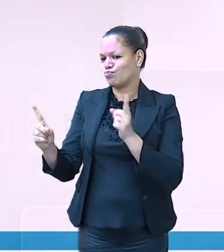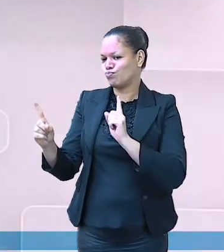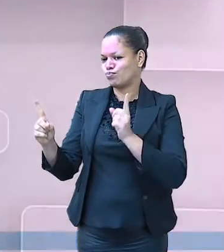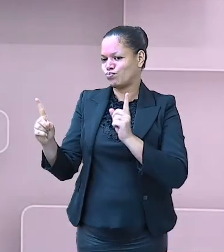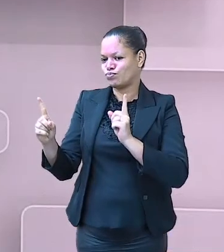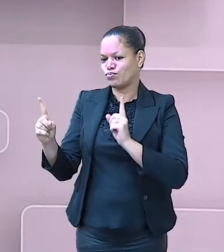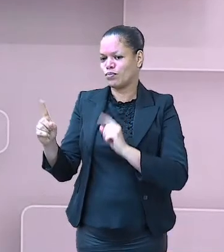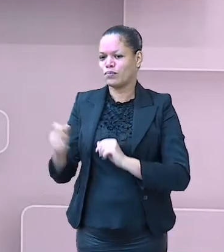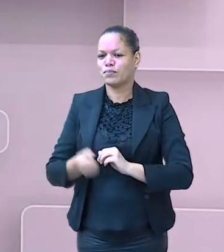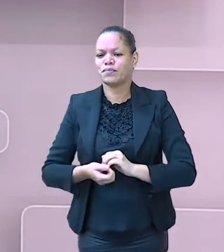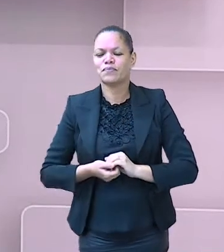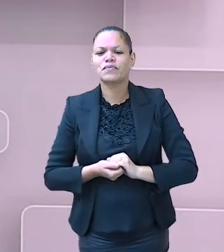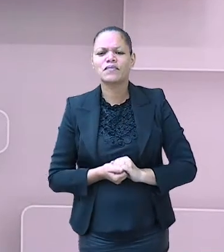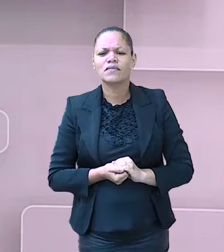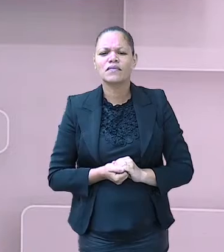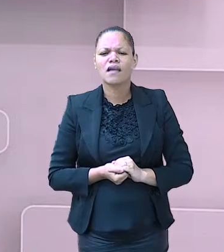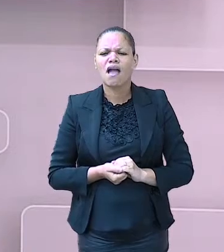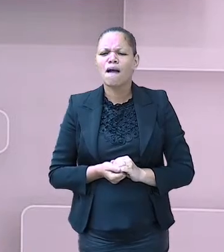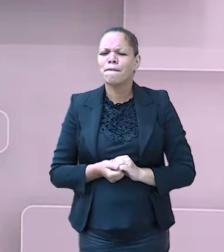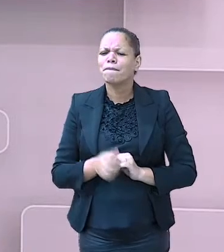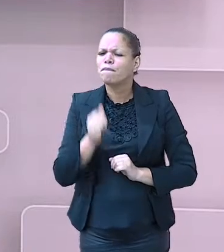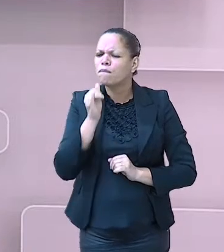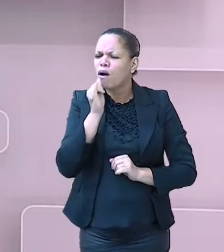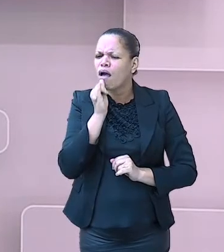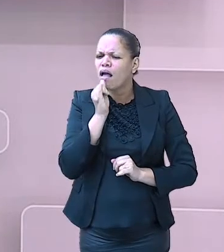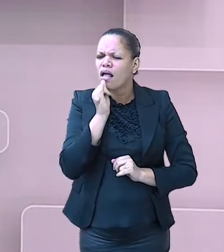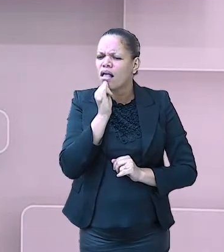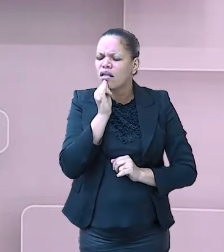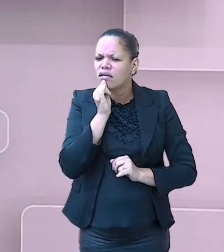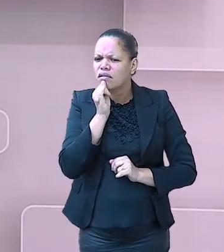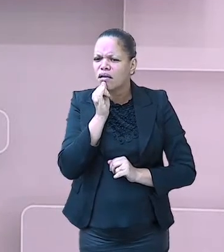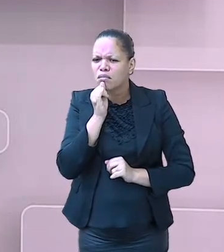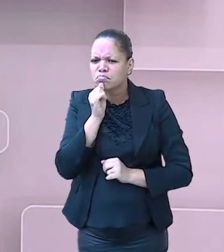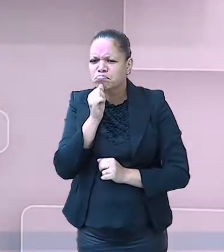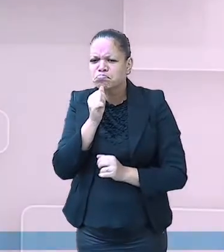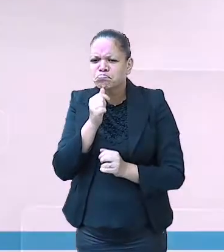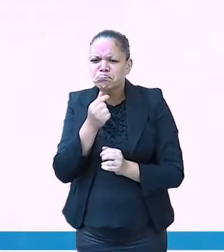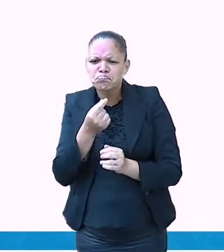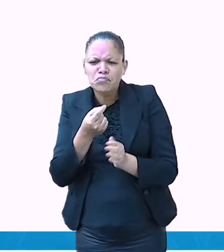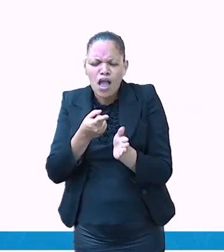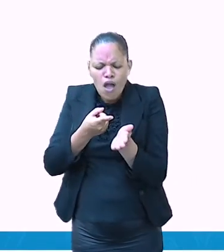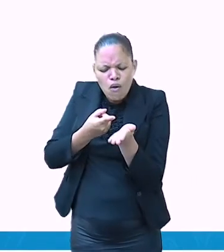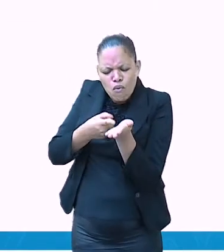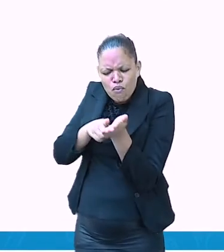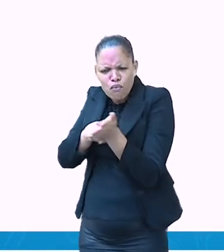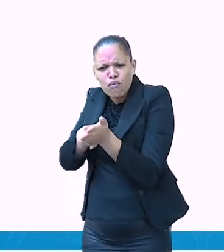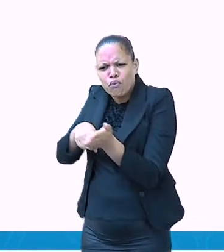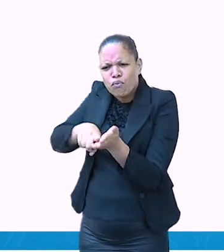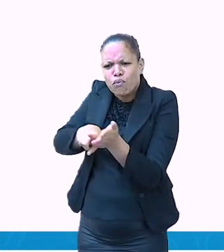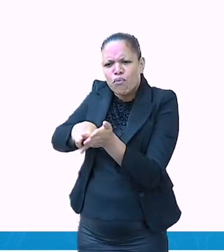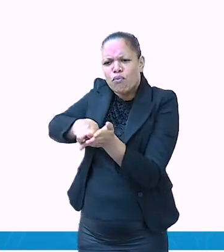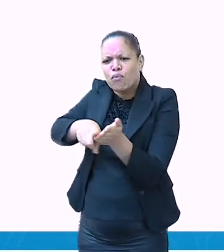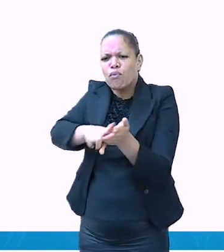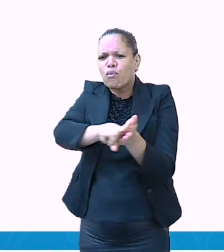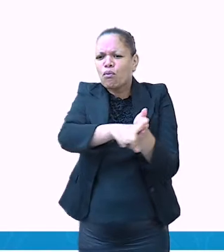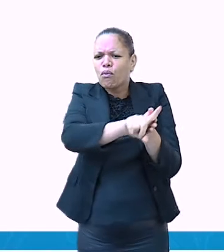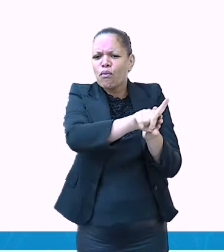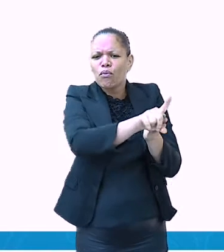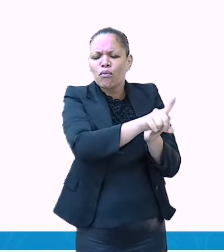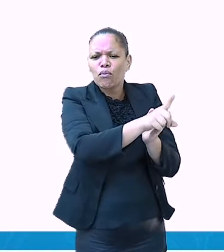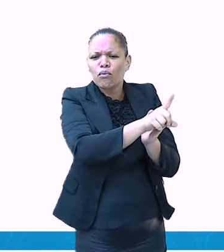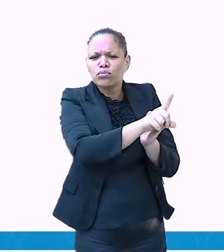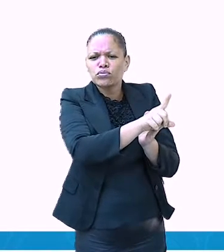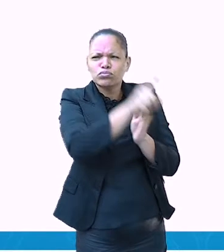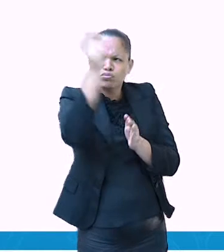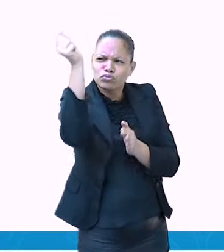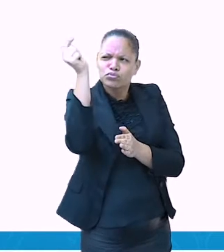Então, quando você vê ali uma lagartixa pegando o sol, olha, observa. Todo mundo já viu essa imagem.